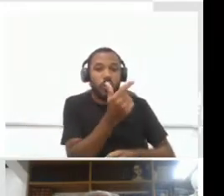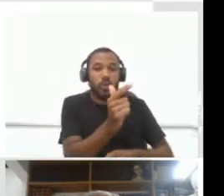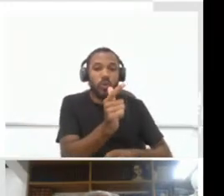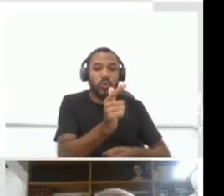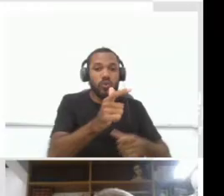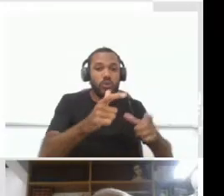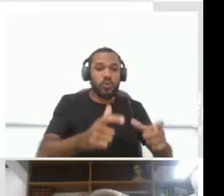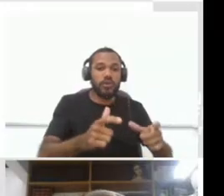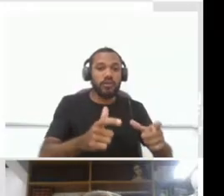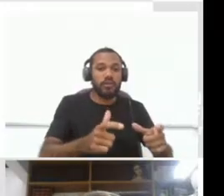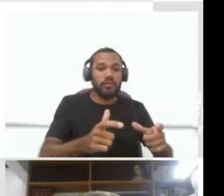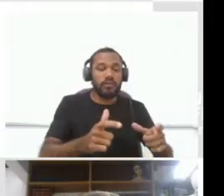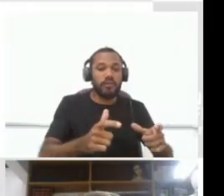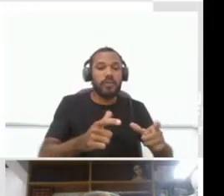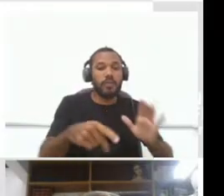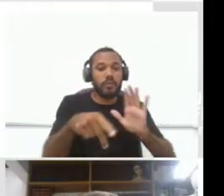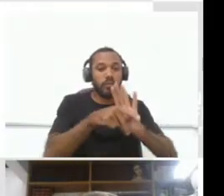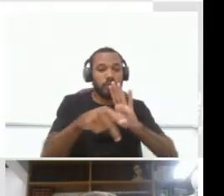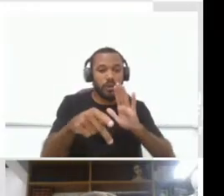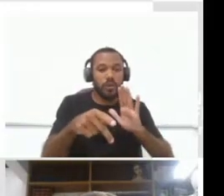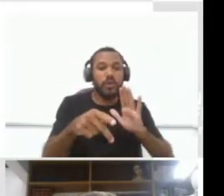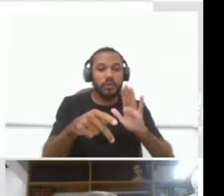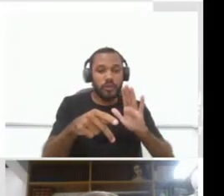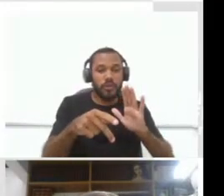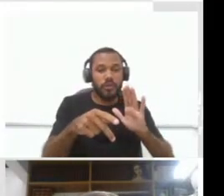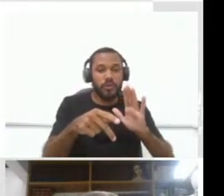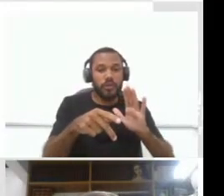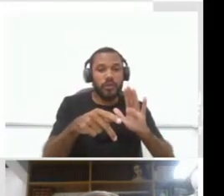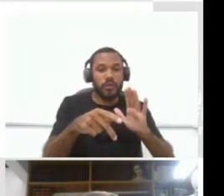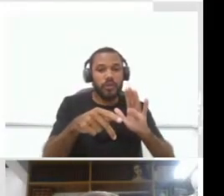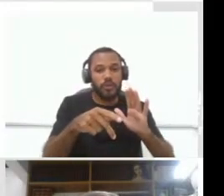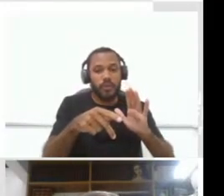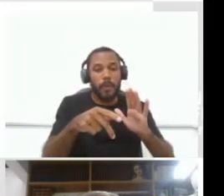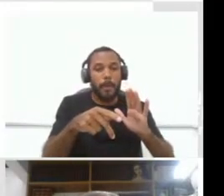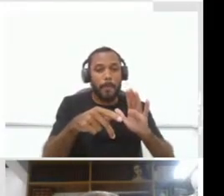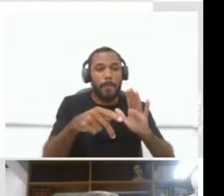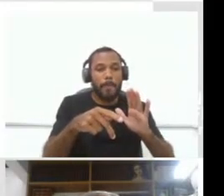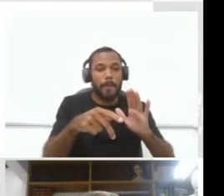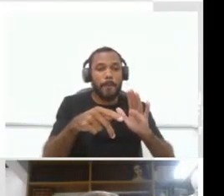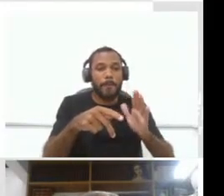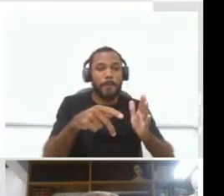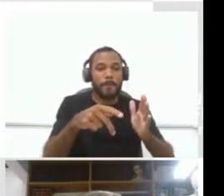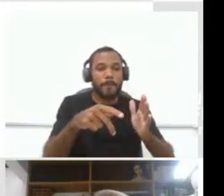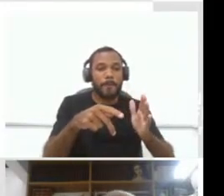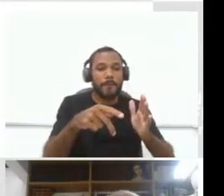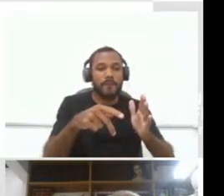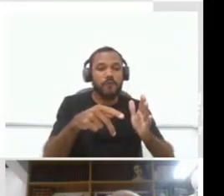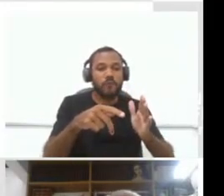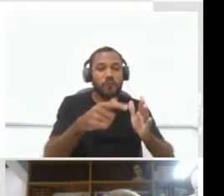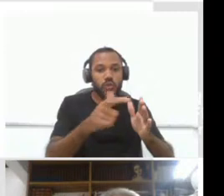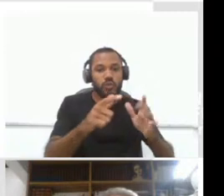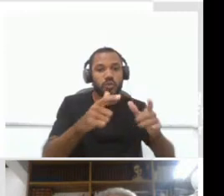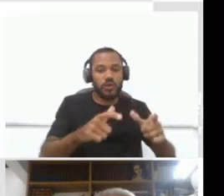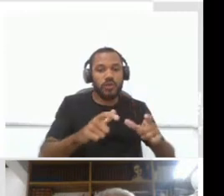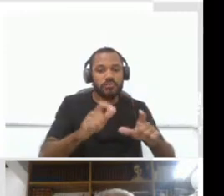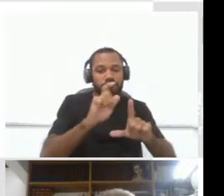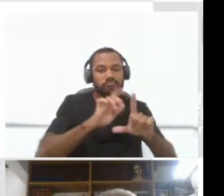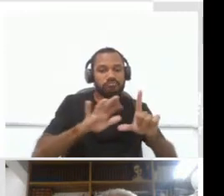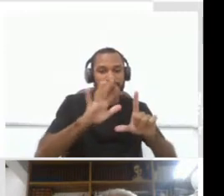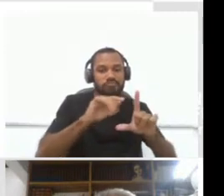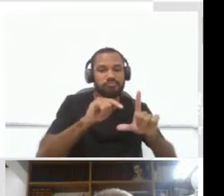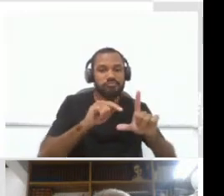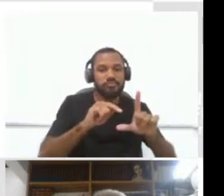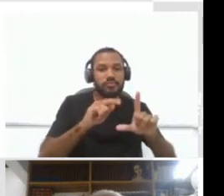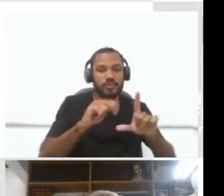produção do pré-sal da margem equatorial do Brasil, exatamente essa aqui que eu estou mostrando para vocês, né? A